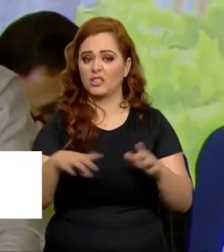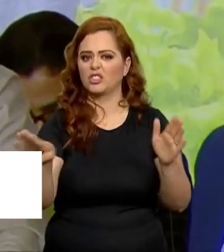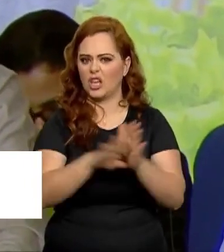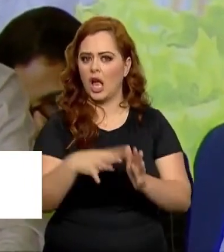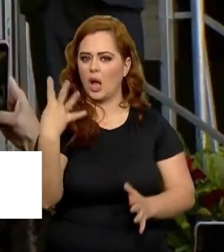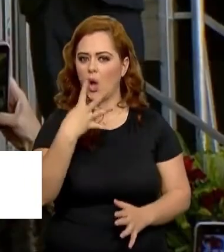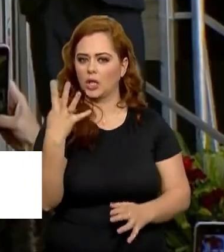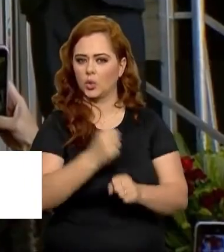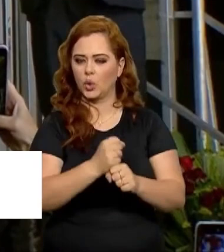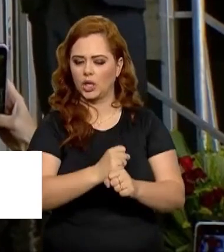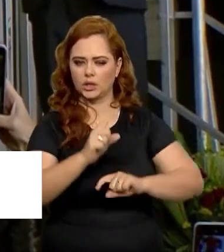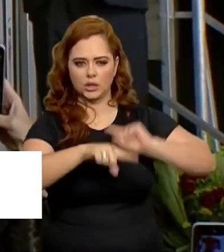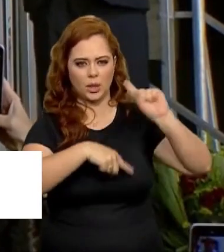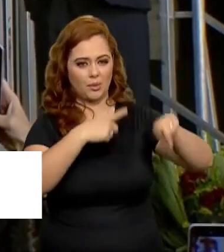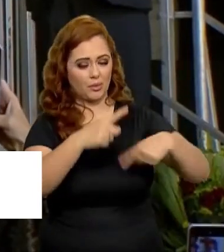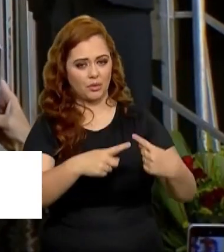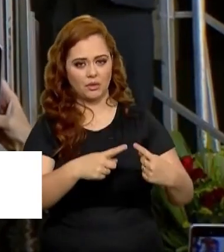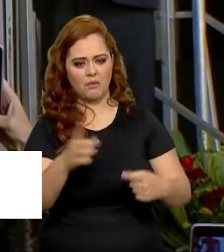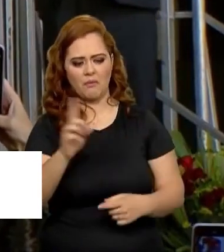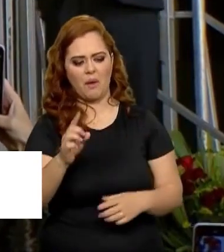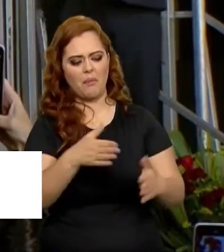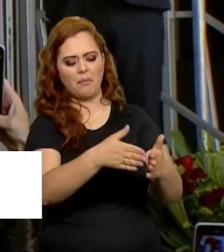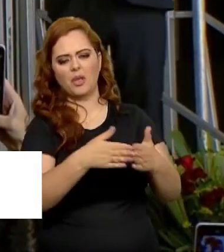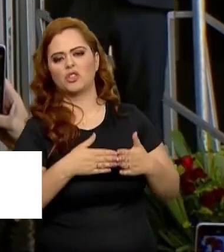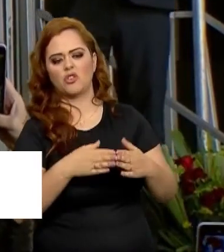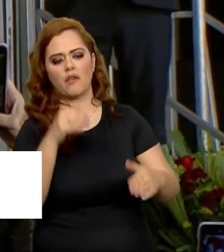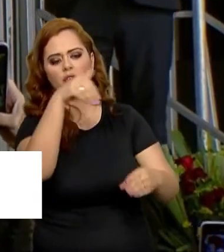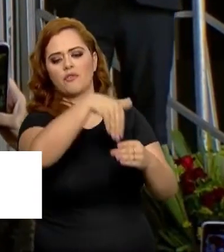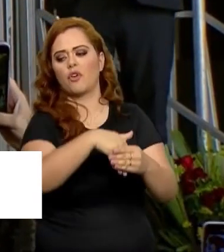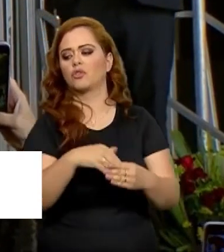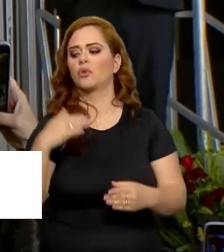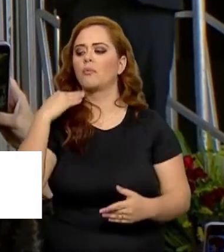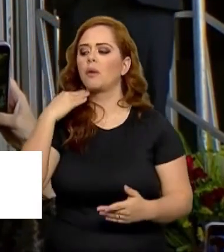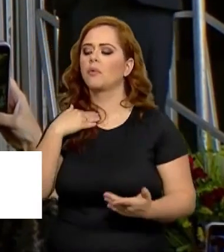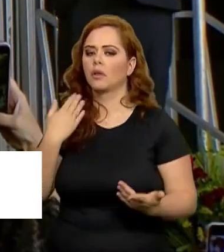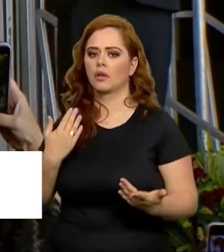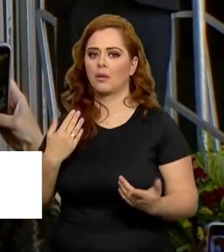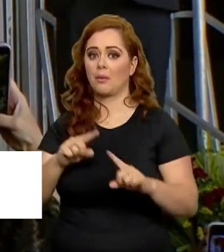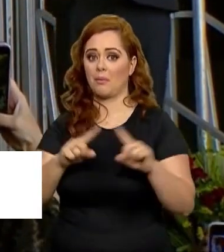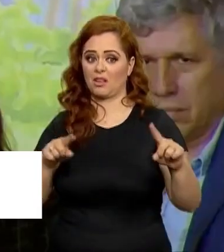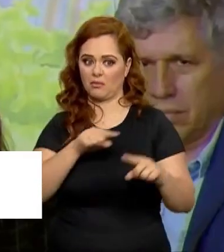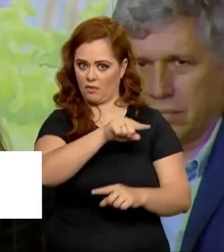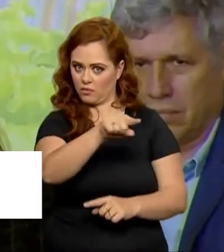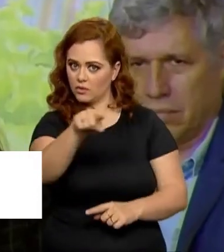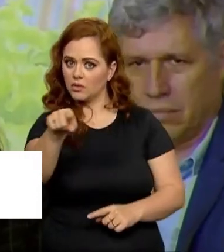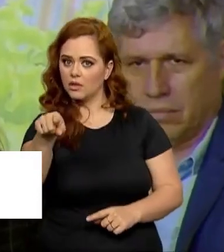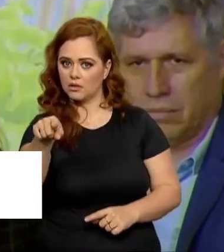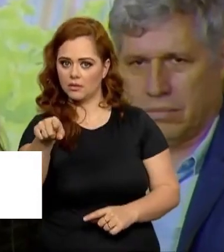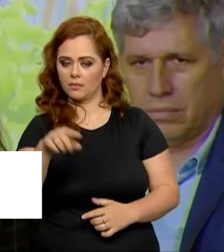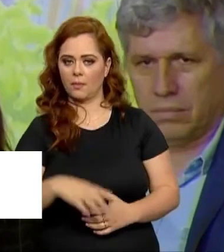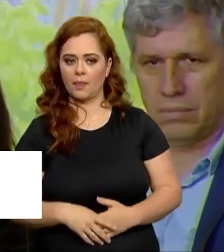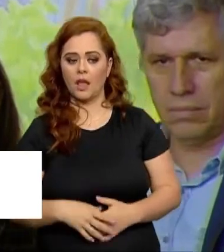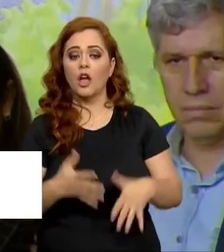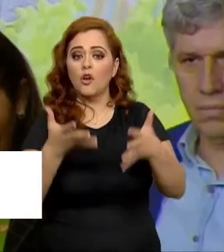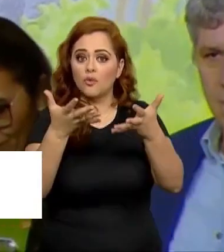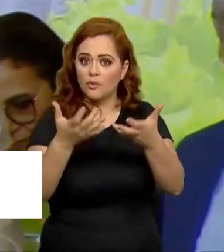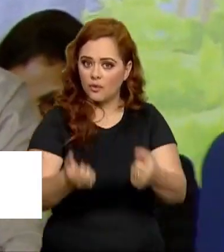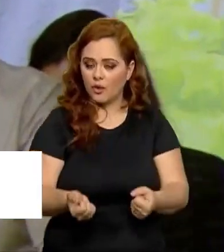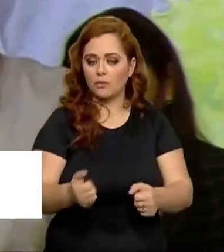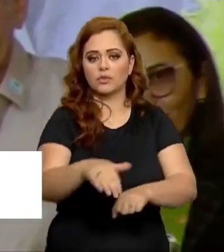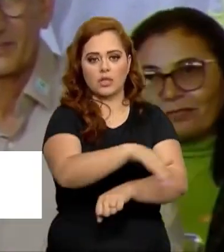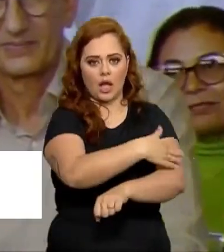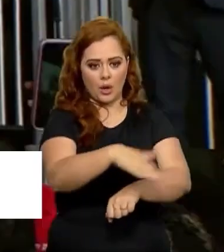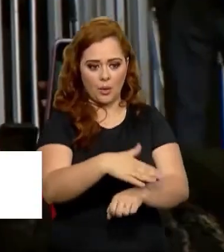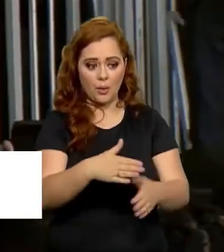depois, ninguém aqui vai pedir voto para banqueiro, mas a gente vai pedir voto para vocês. A gente vai na rua pedir voto